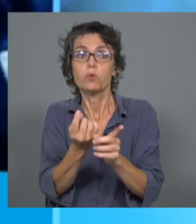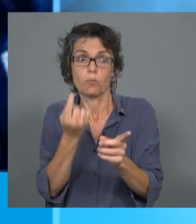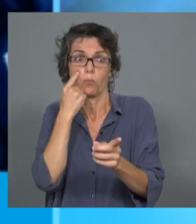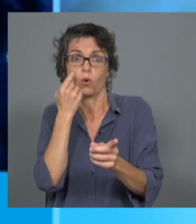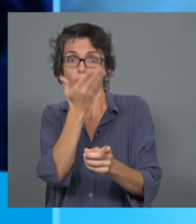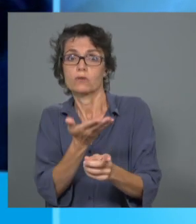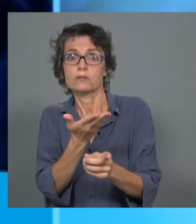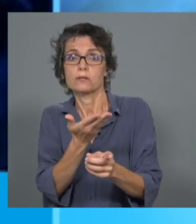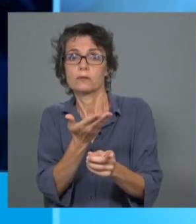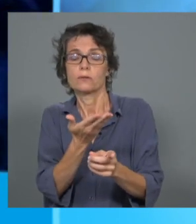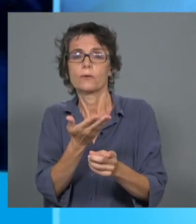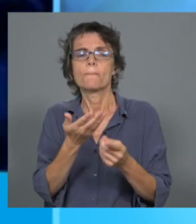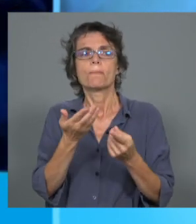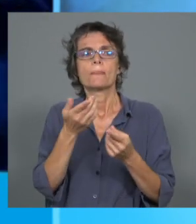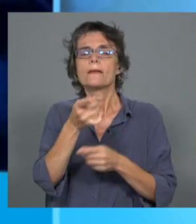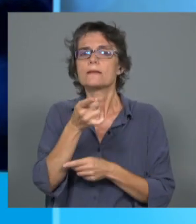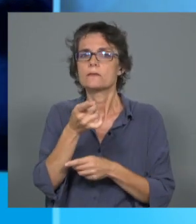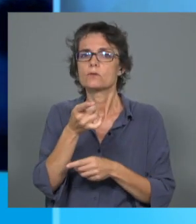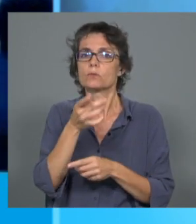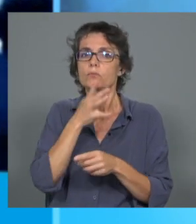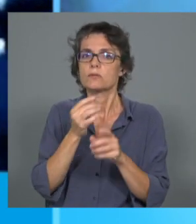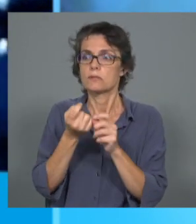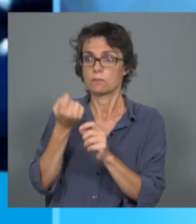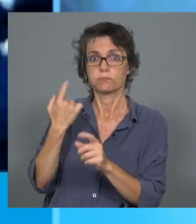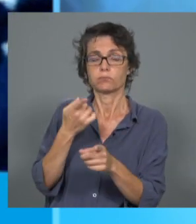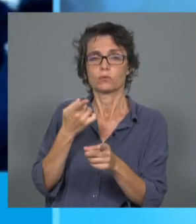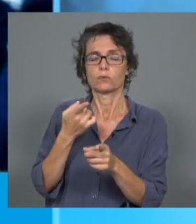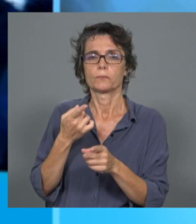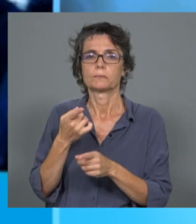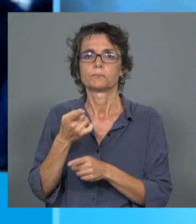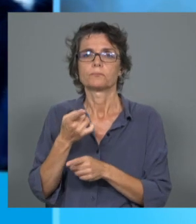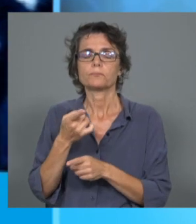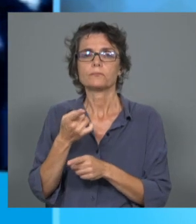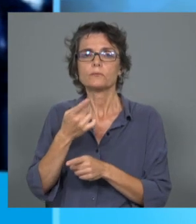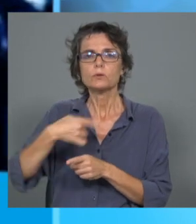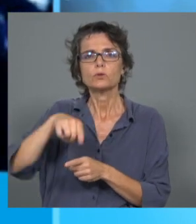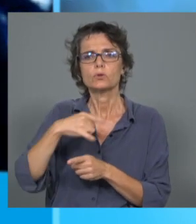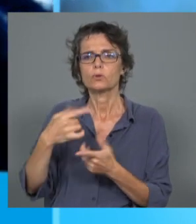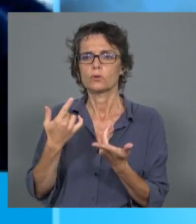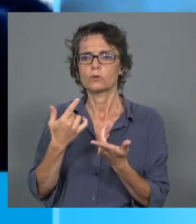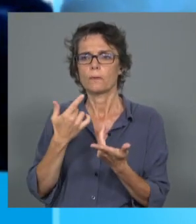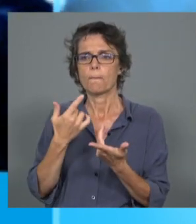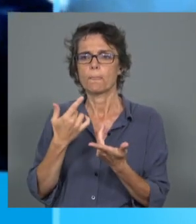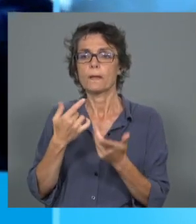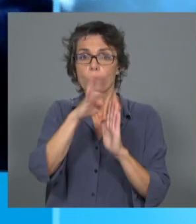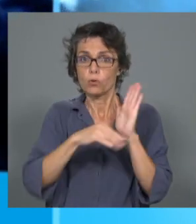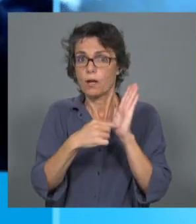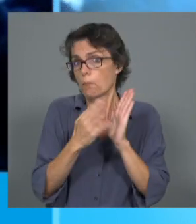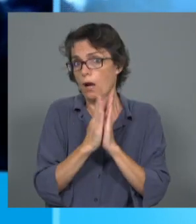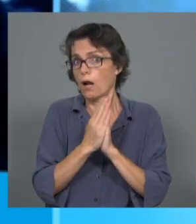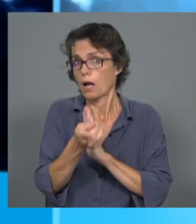o que eu estava a dizer há pouco, quer dizer, é mesmo bom que nós possamos ver, é um programa que também é